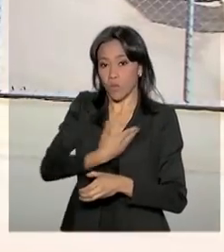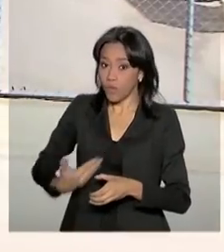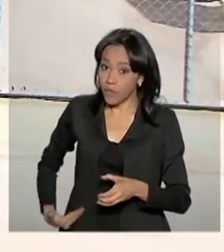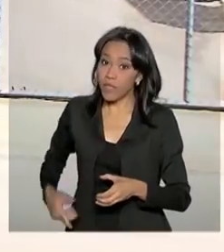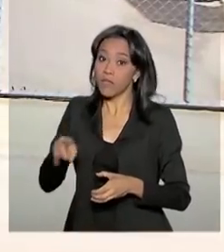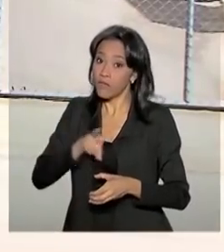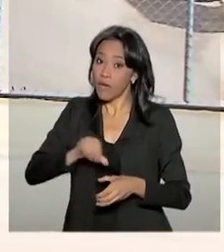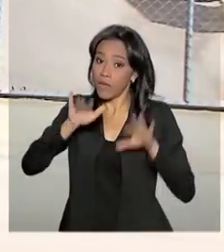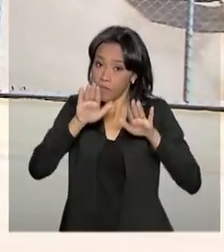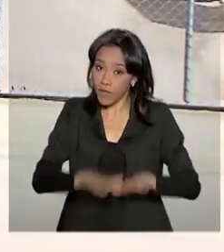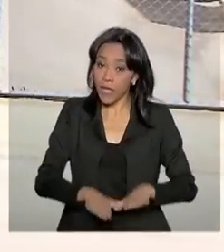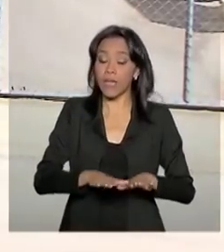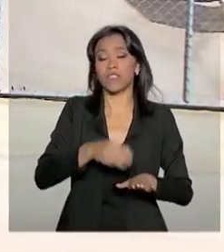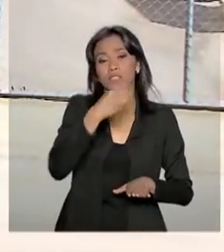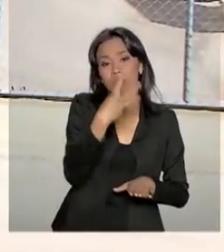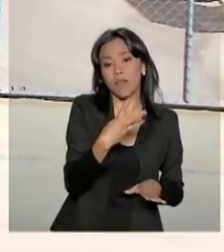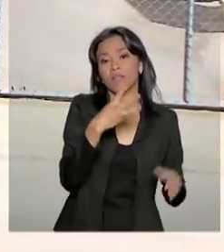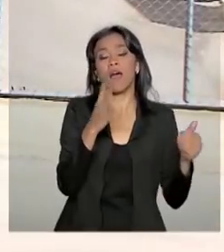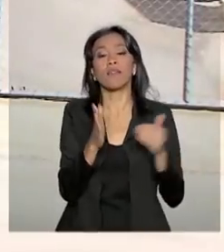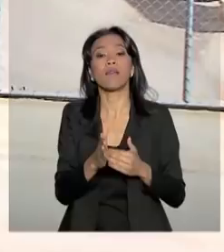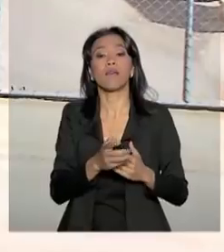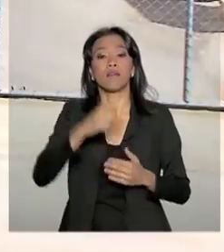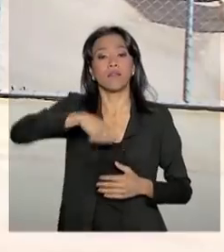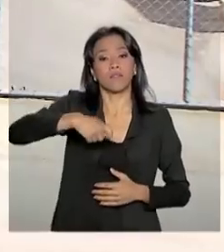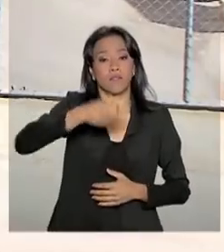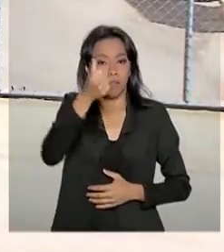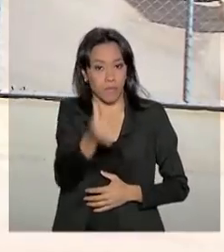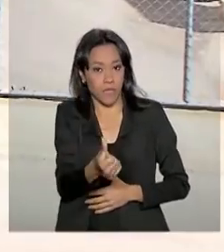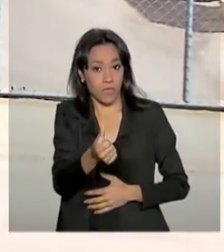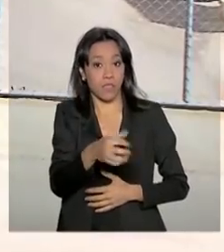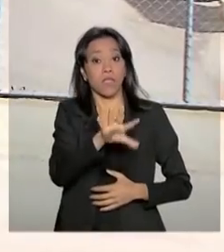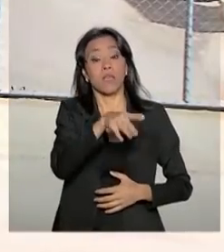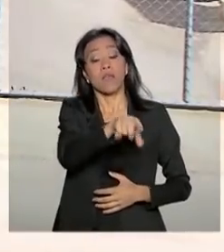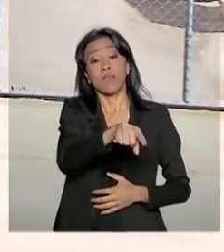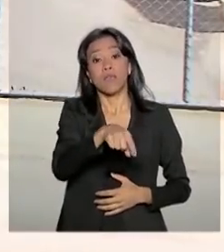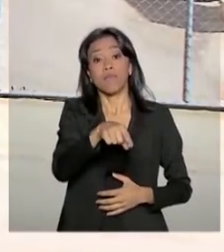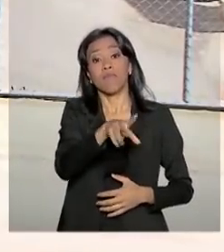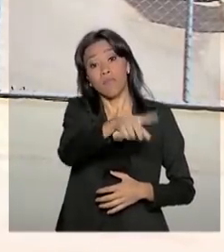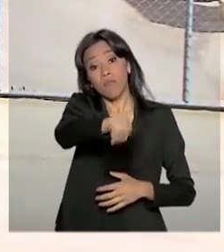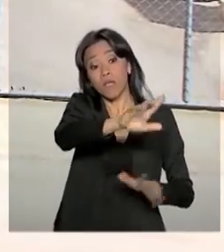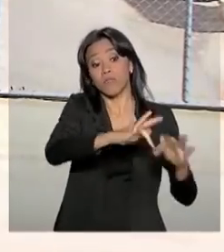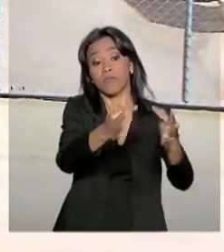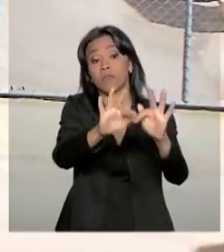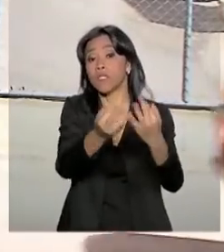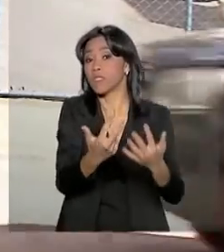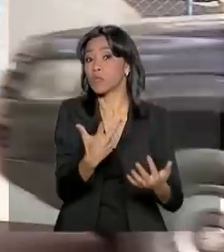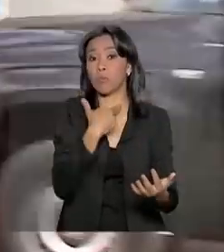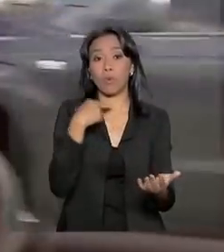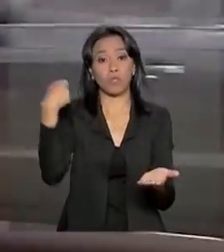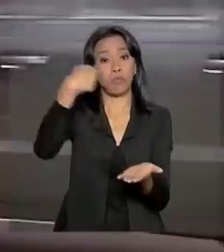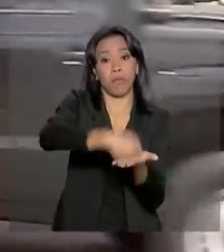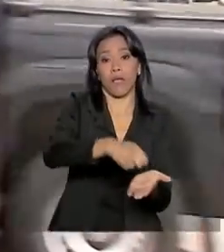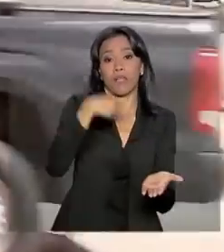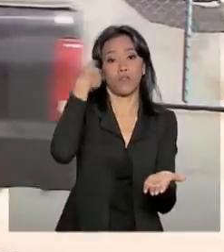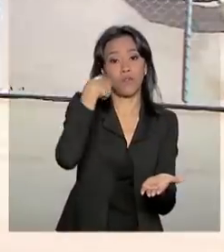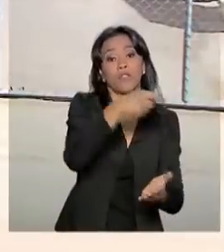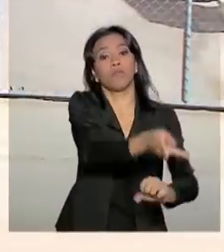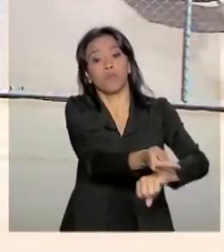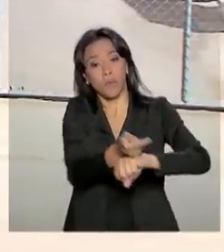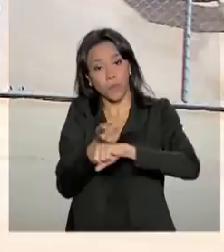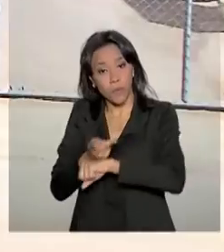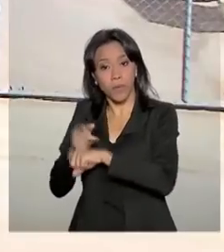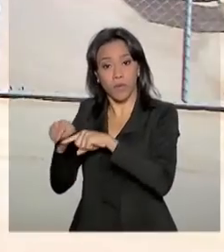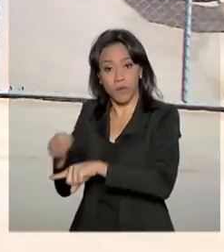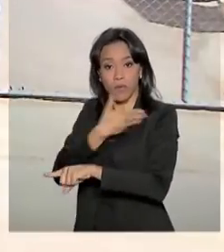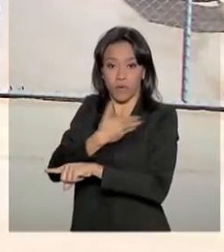entre 3 e 6 meses para atender as vítimas que não podem pagar por um advogado. A ideia é fazer com que o